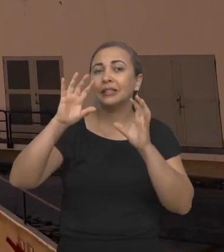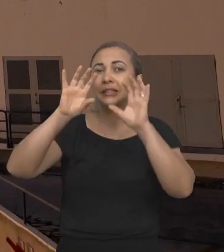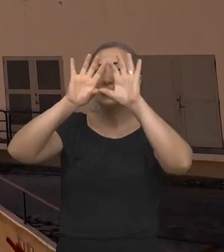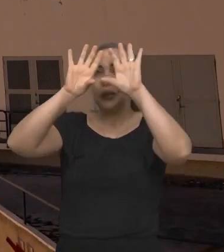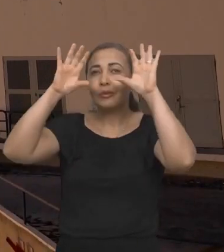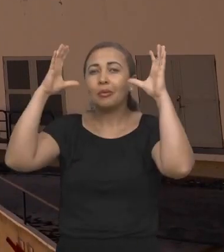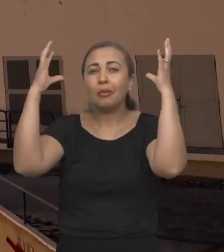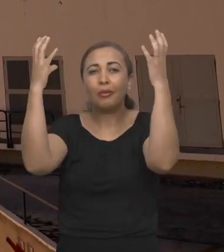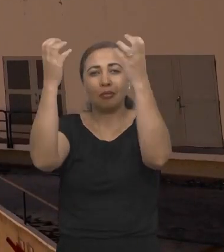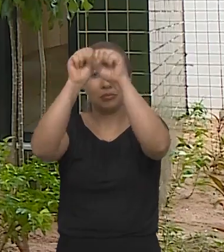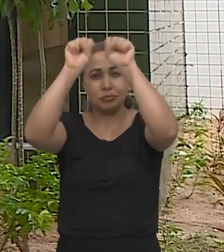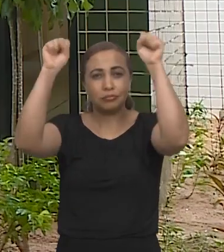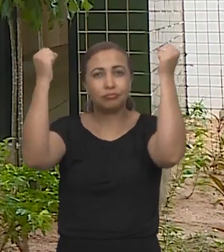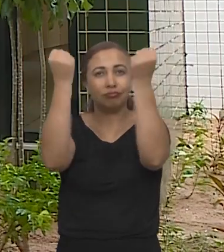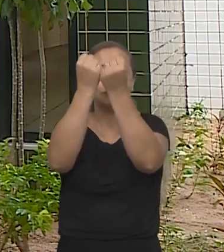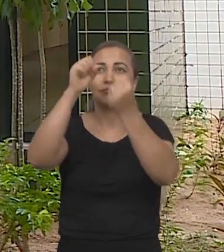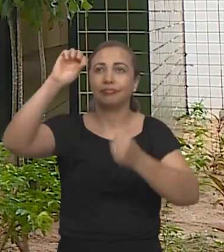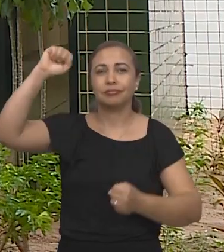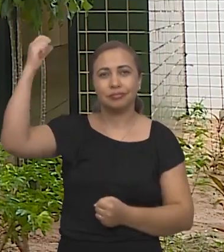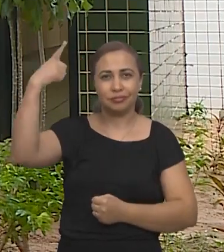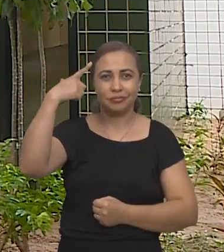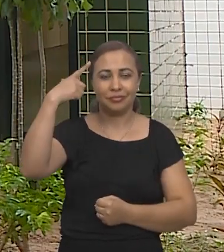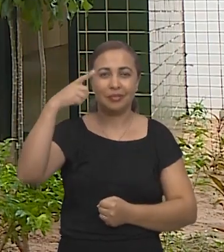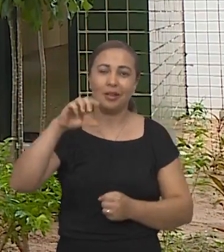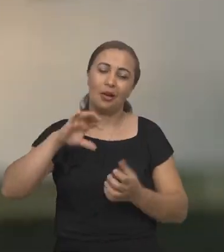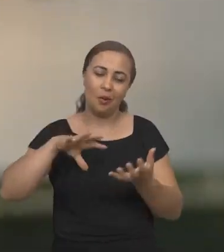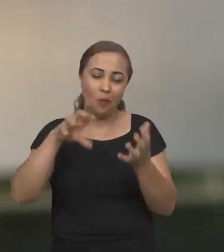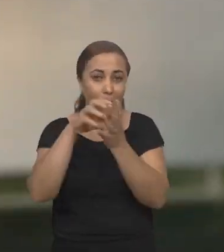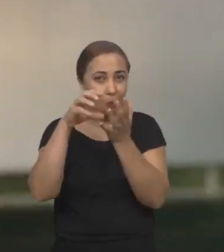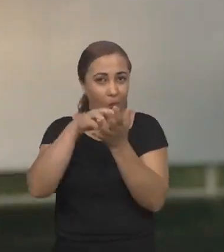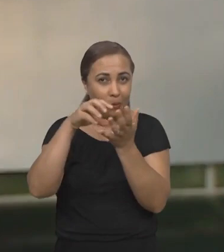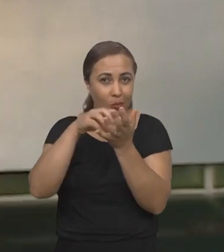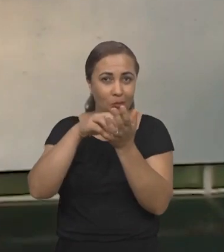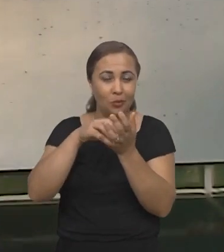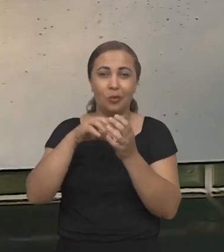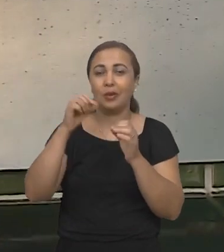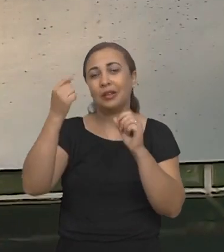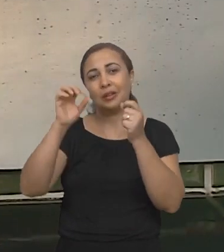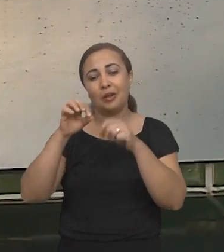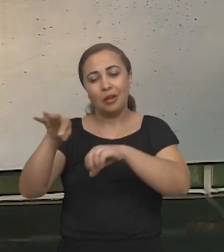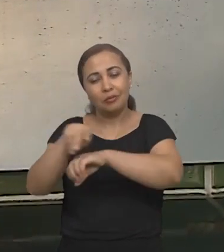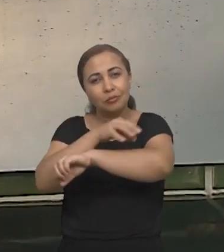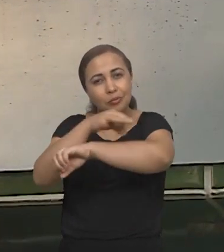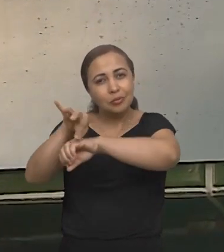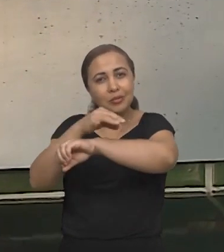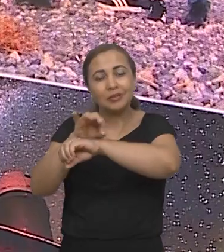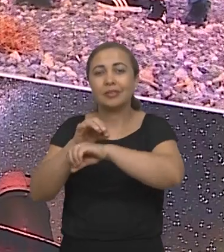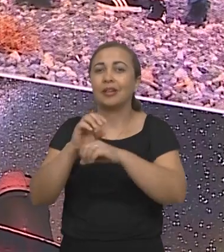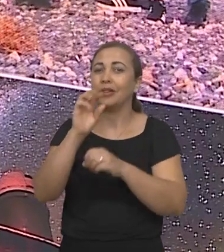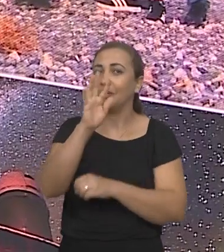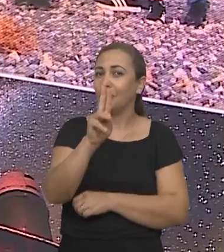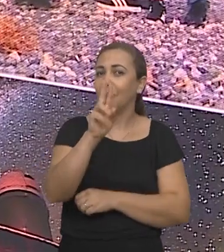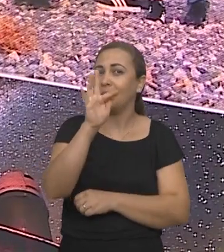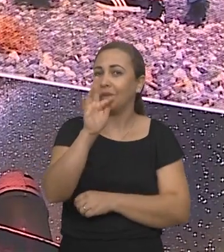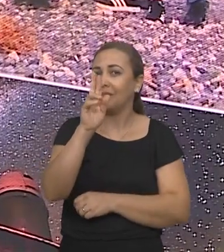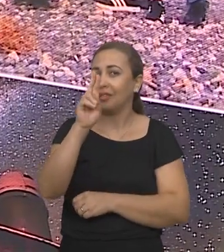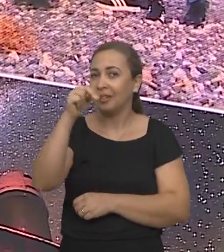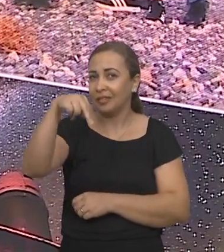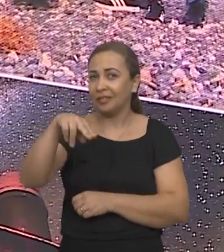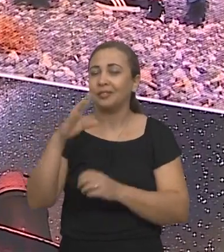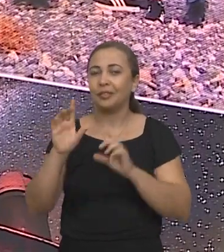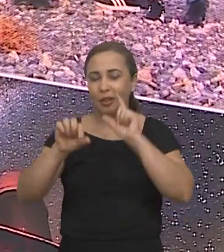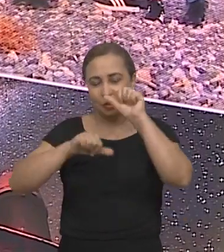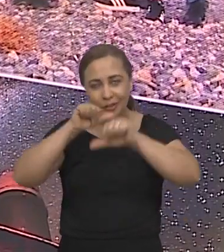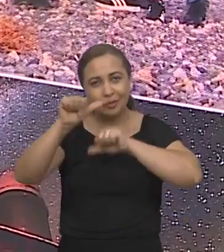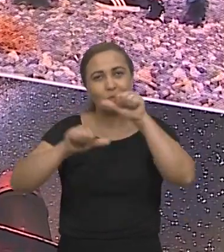fora do Sistema Solar. O Núcleo de Astronomia Observacional e Instrumental da UFRN já vem